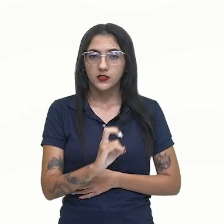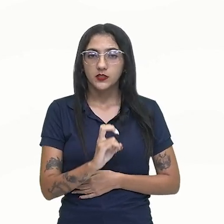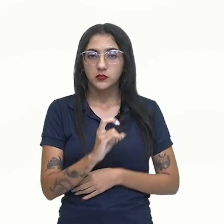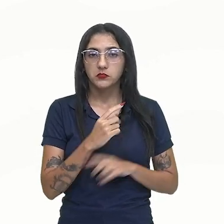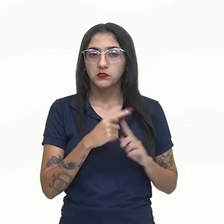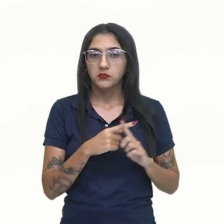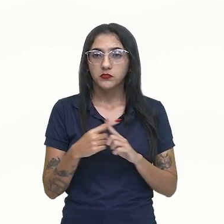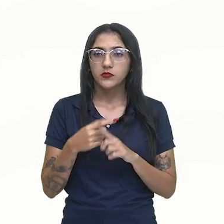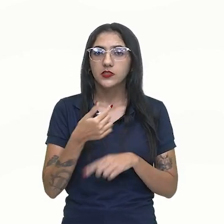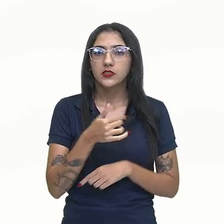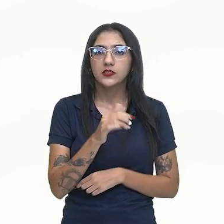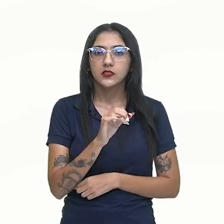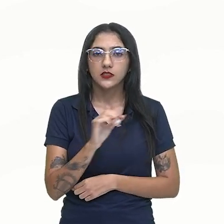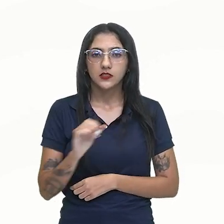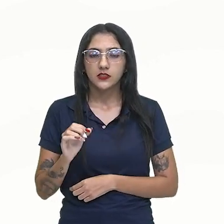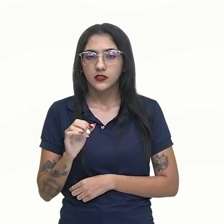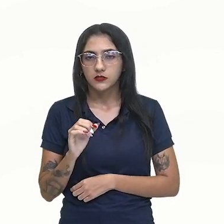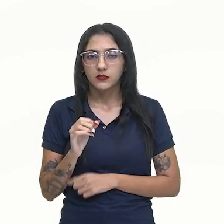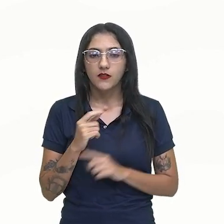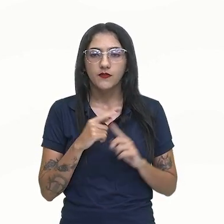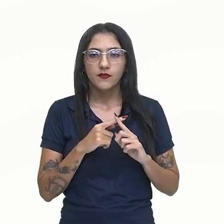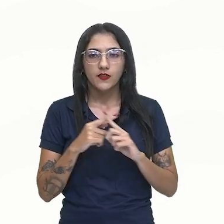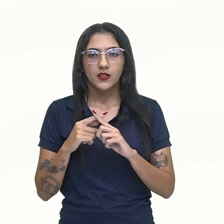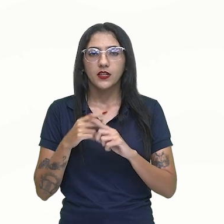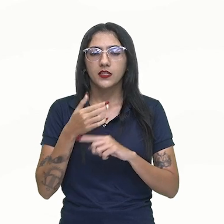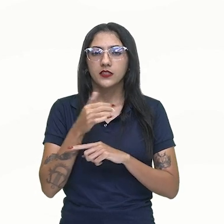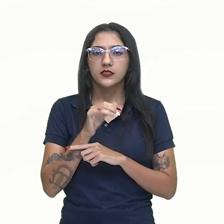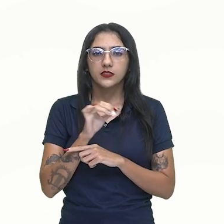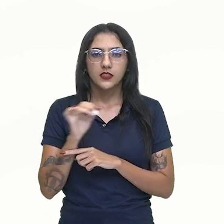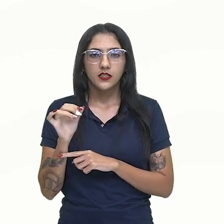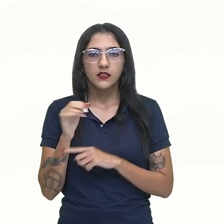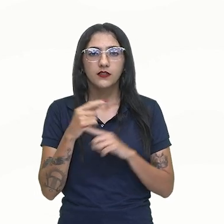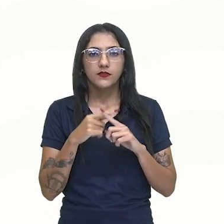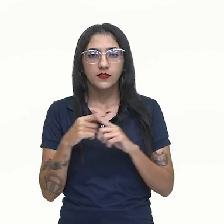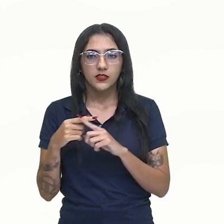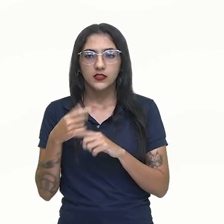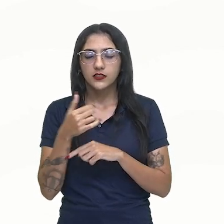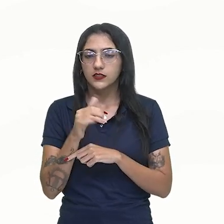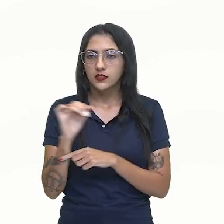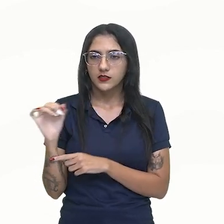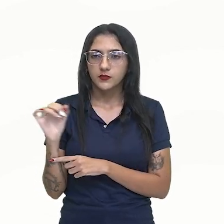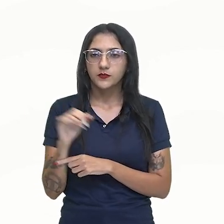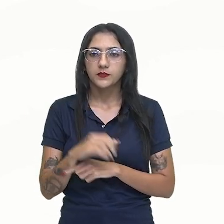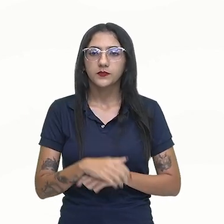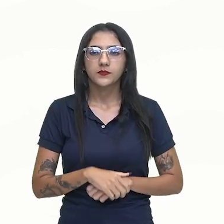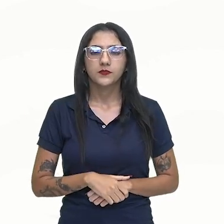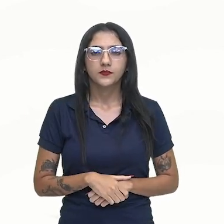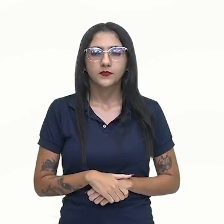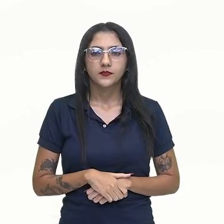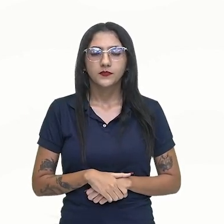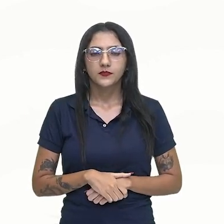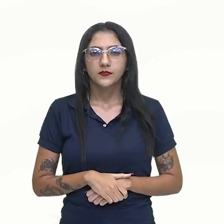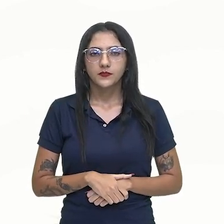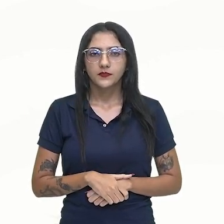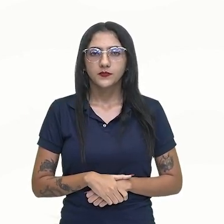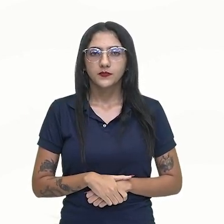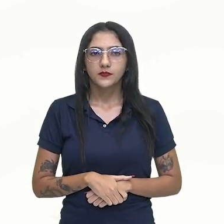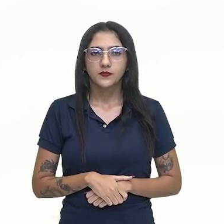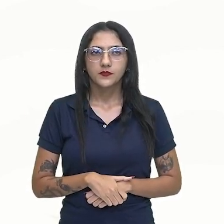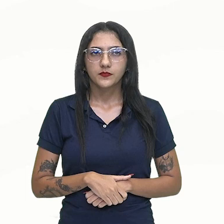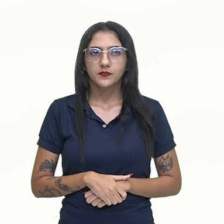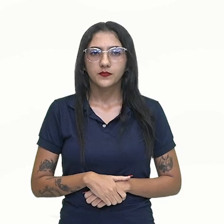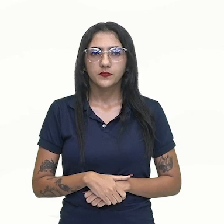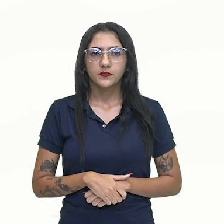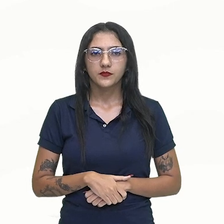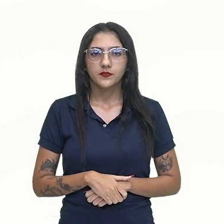100, 2 vezes por 100, 3 vezes por 100, tá? Então nós vamos